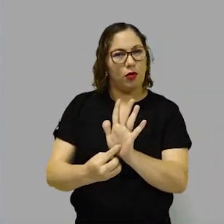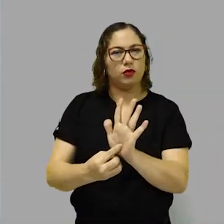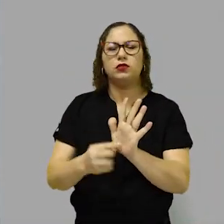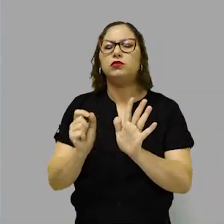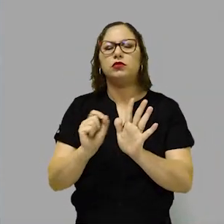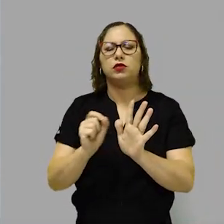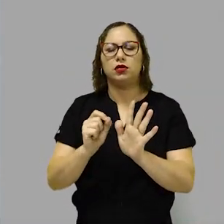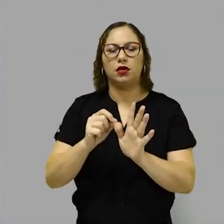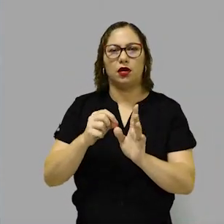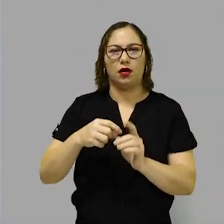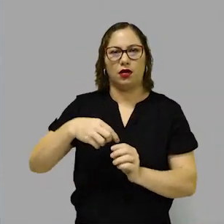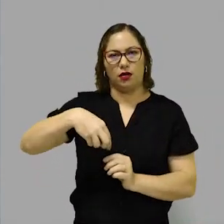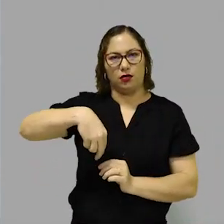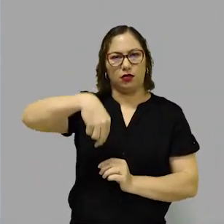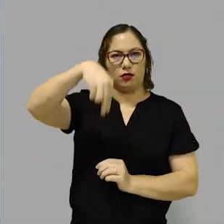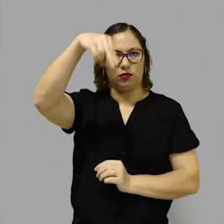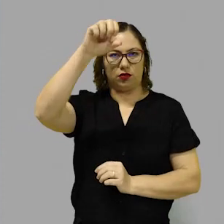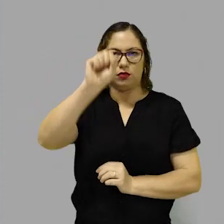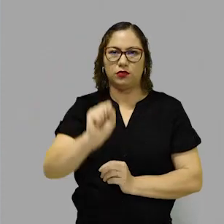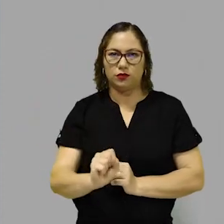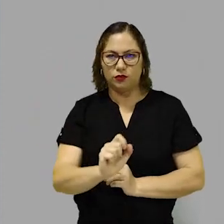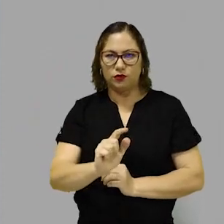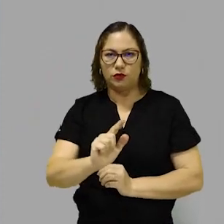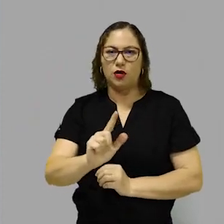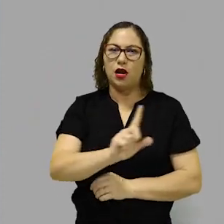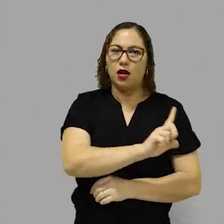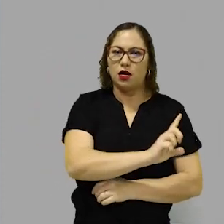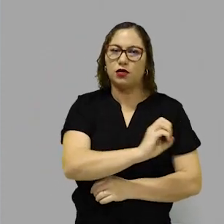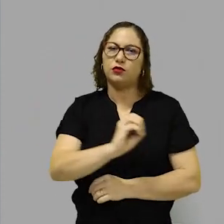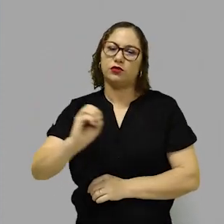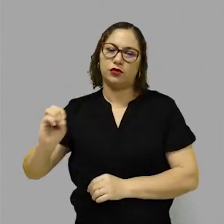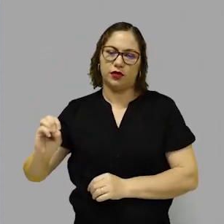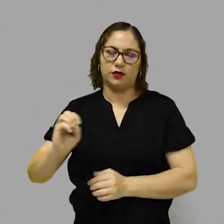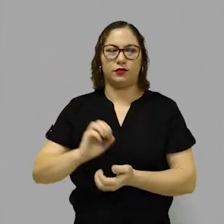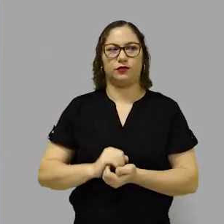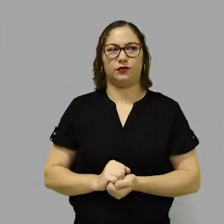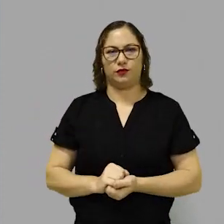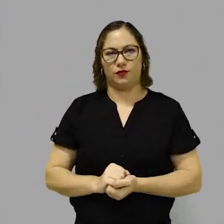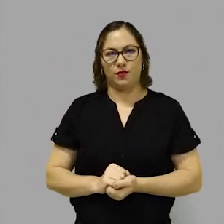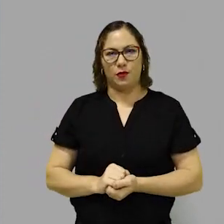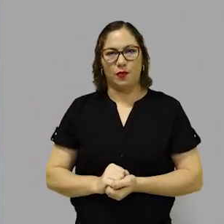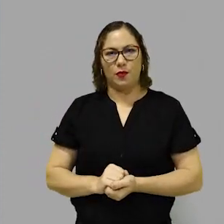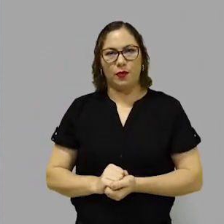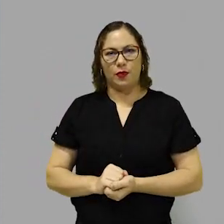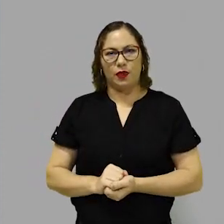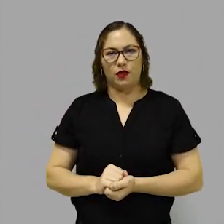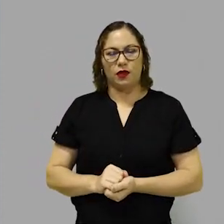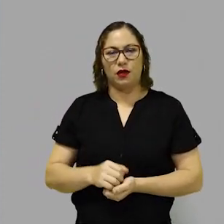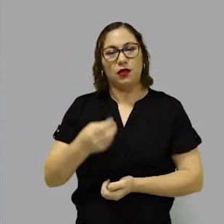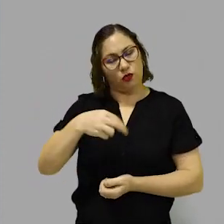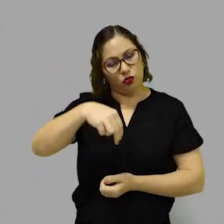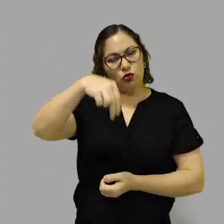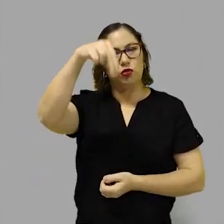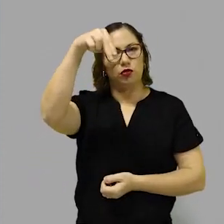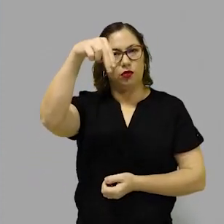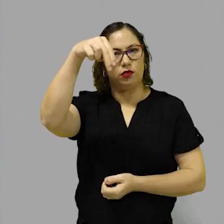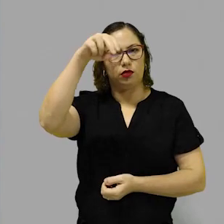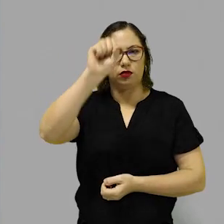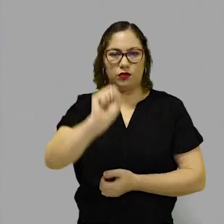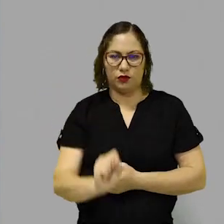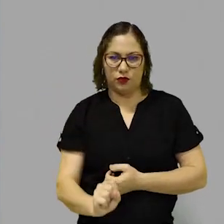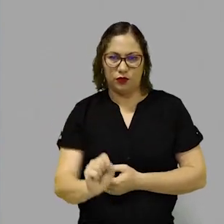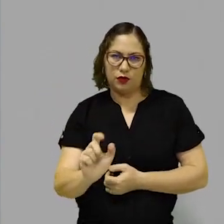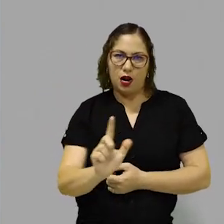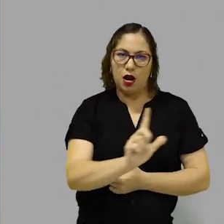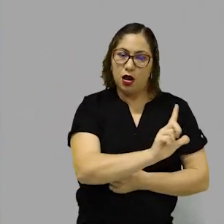chamados pontos cardeais. Como eu falei anteriormente, os pontos cardeais são norte, sul, leste